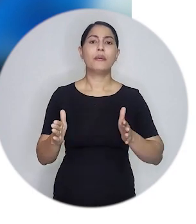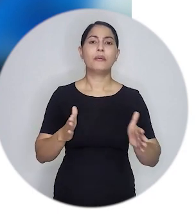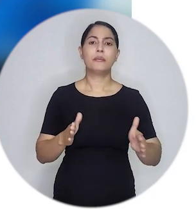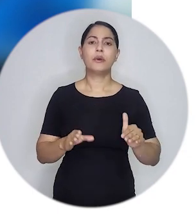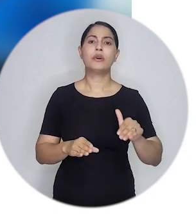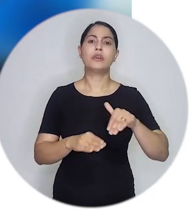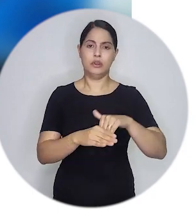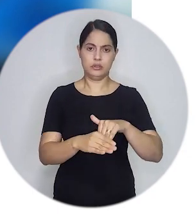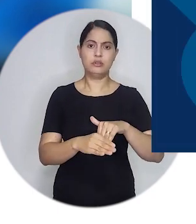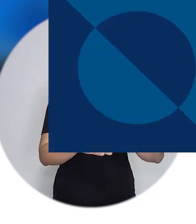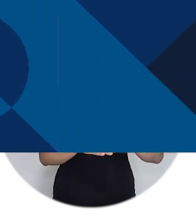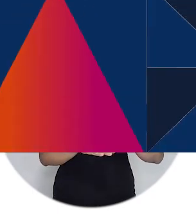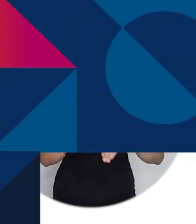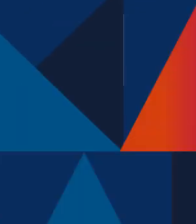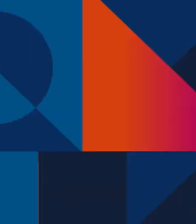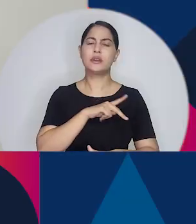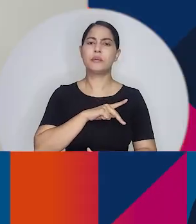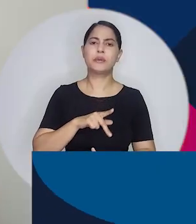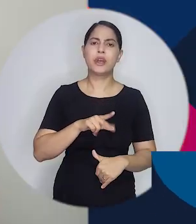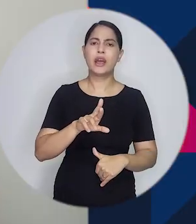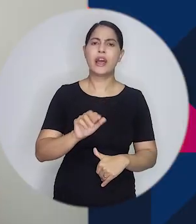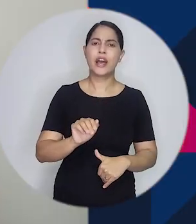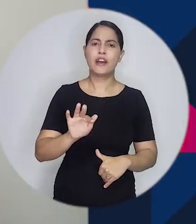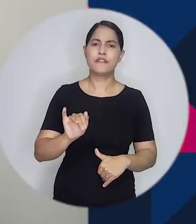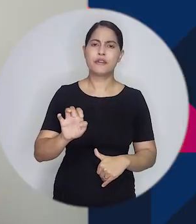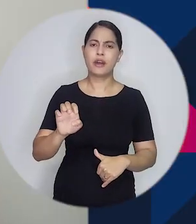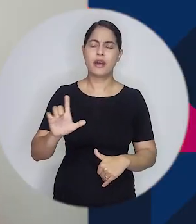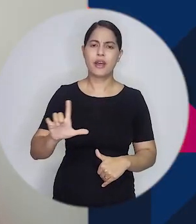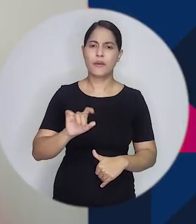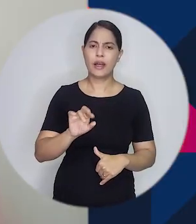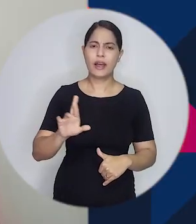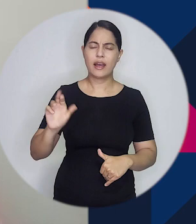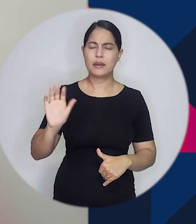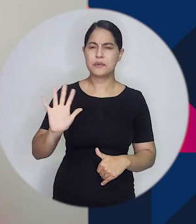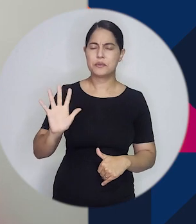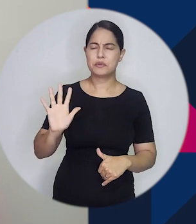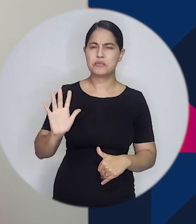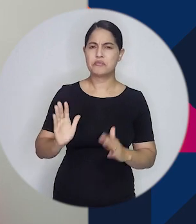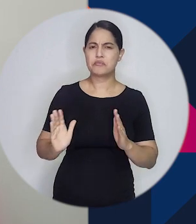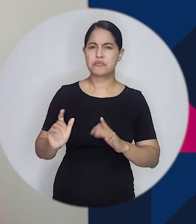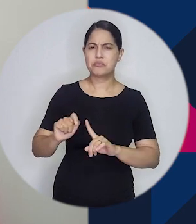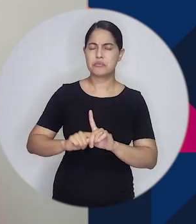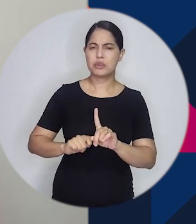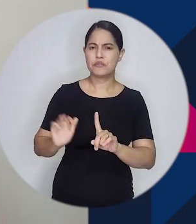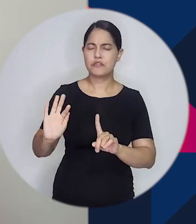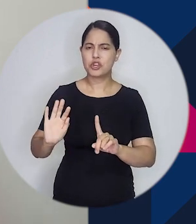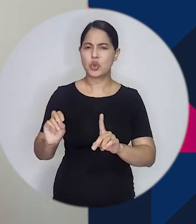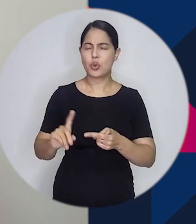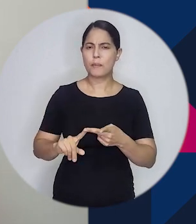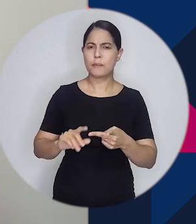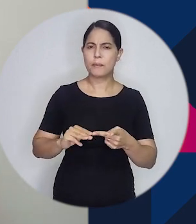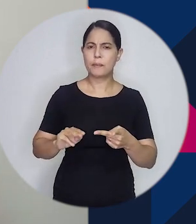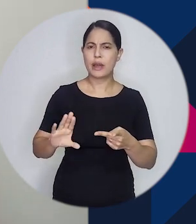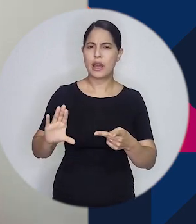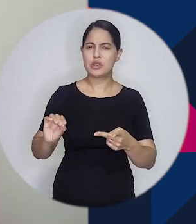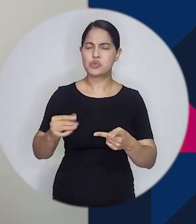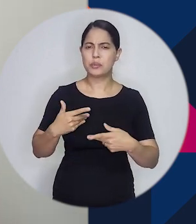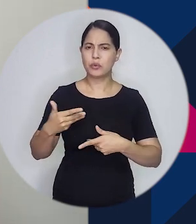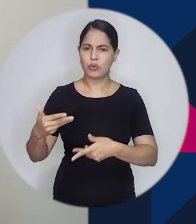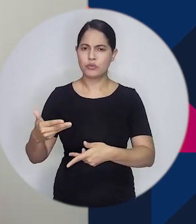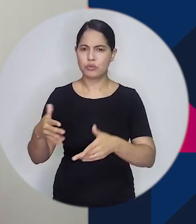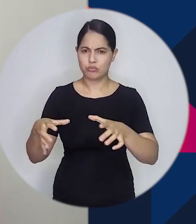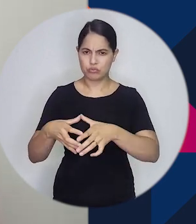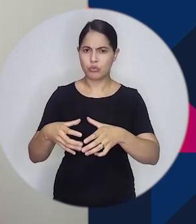paralelamente, nós estávamos no ano eleitoral. O presidente Rafael Lara ele já tinha me convidado ali por volta de fevereiro ou março